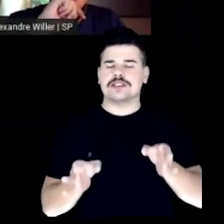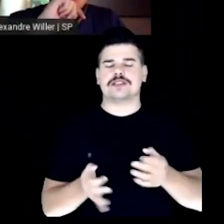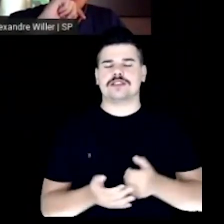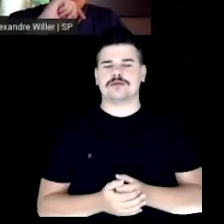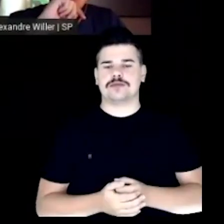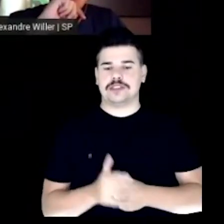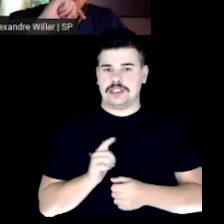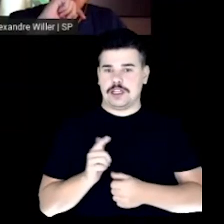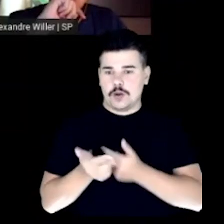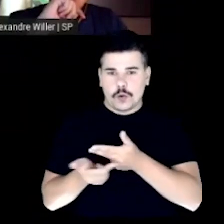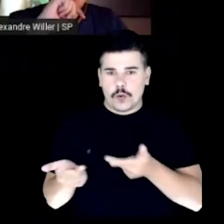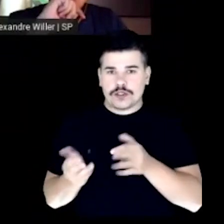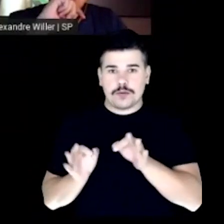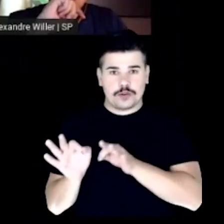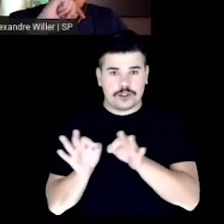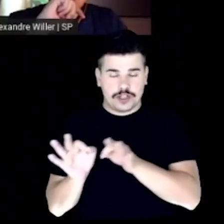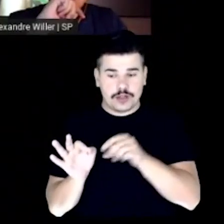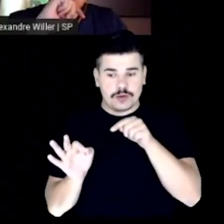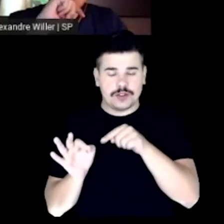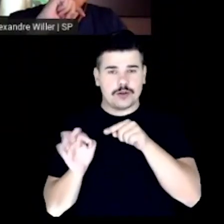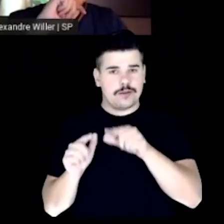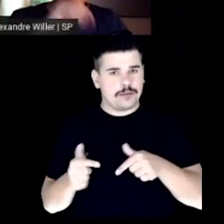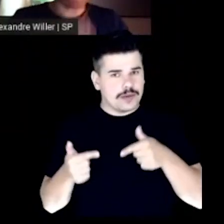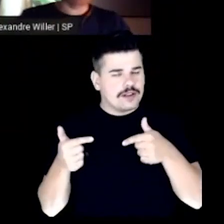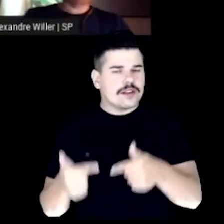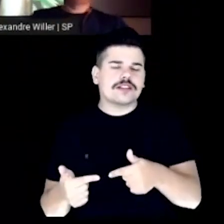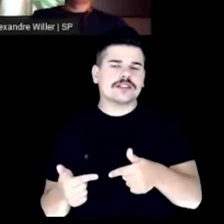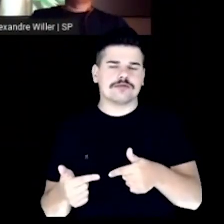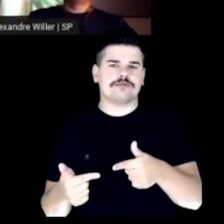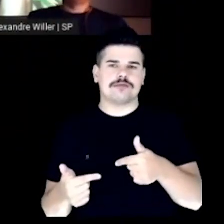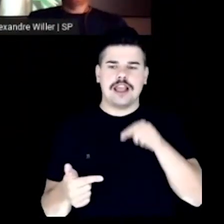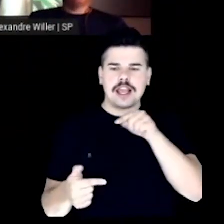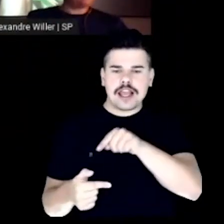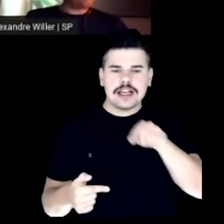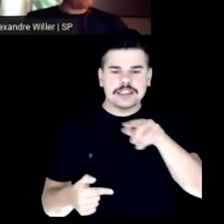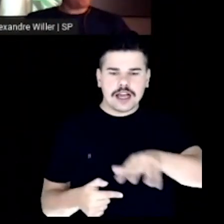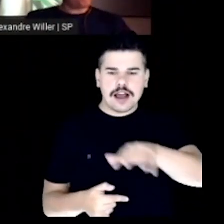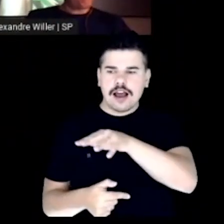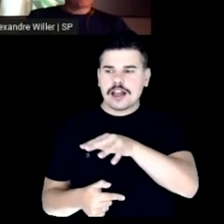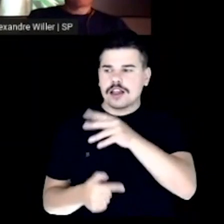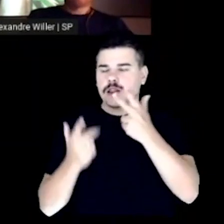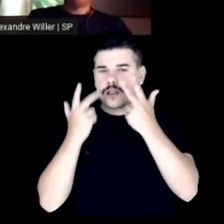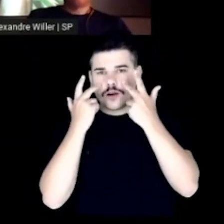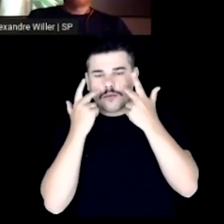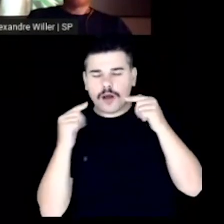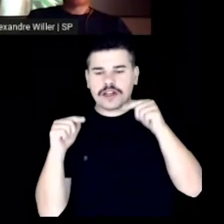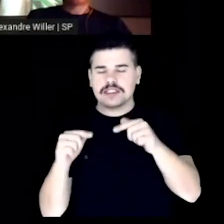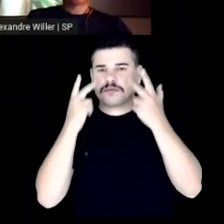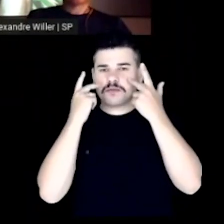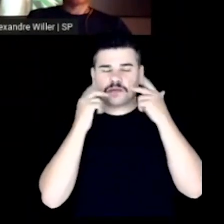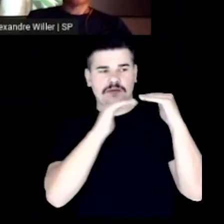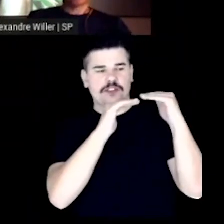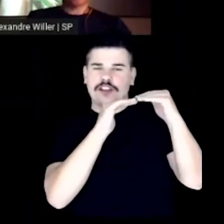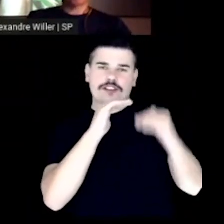mas sim, se tem uma coisa que é um projeto, que é uma militância, é romper com esse lugar comum, né, com